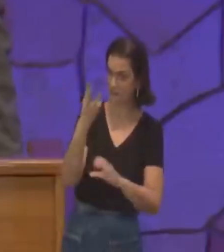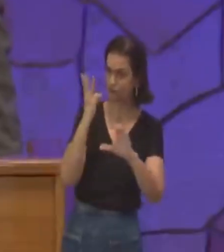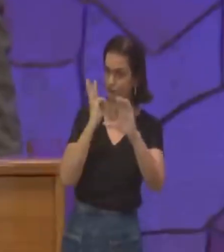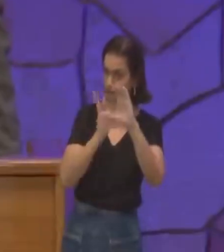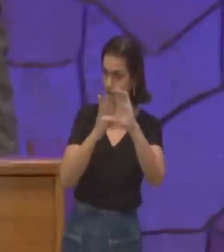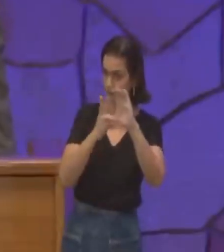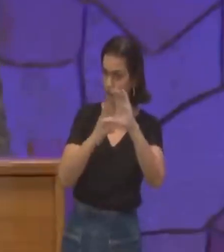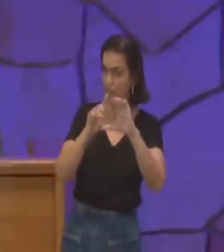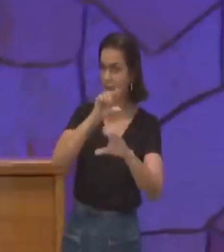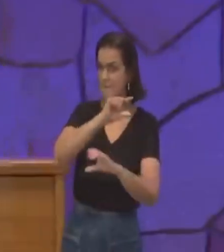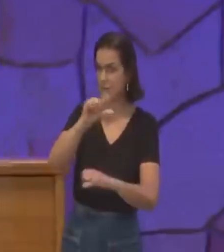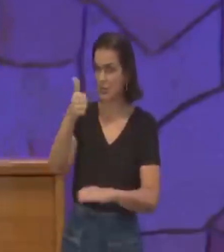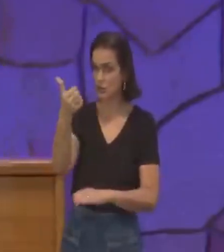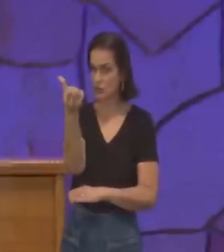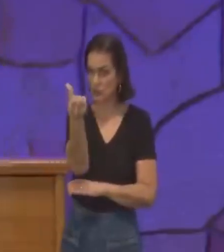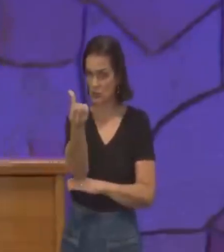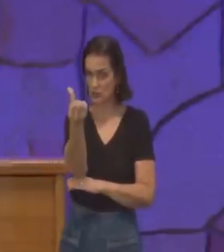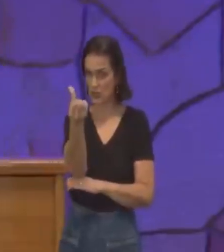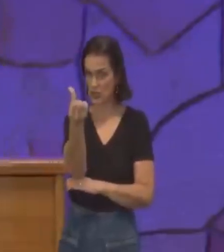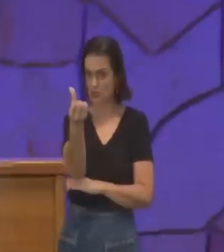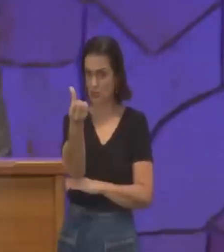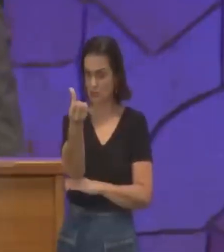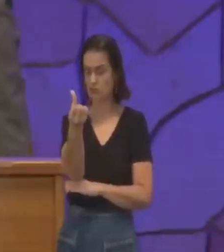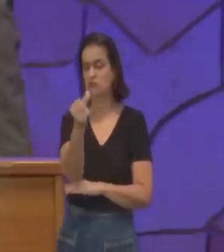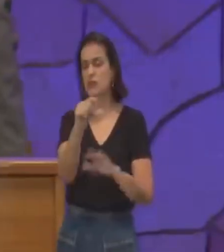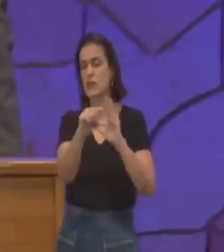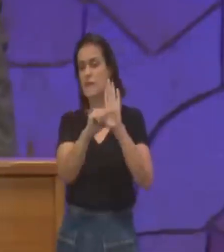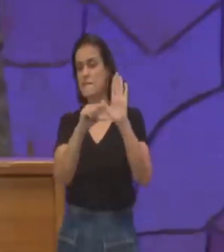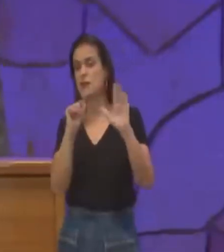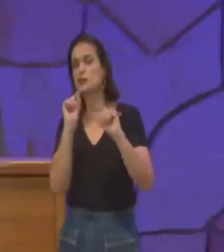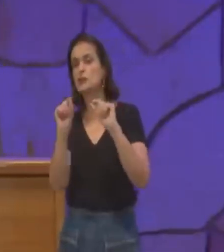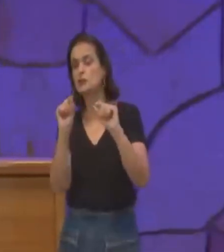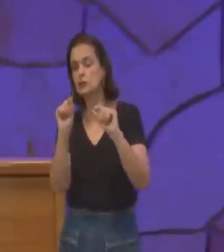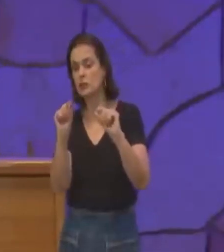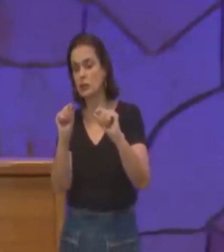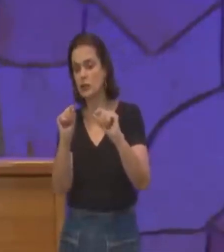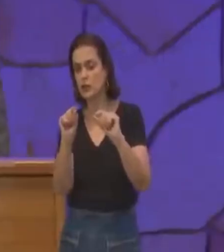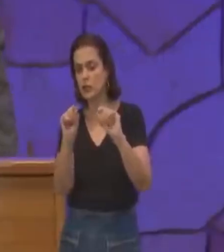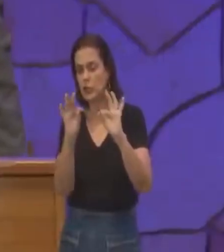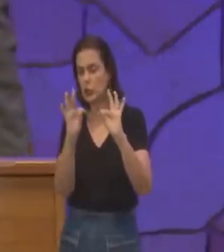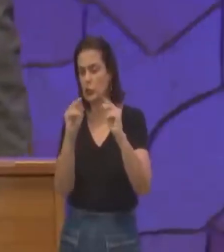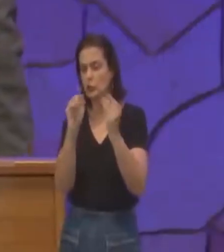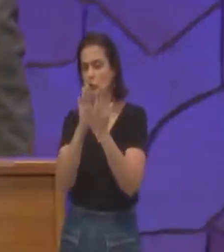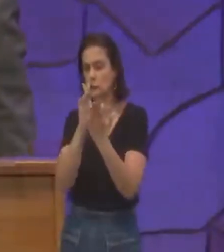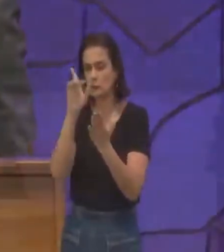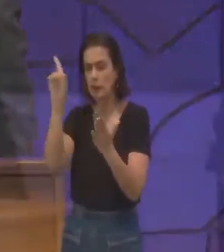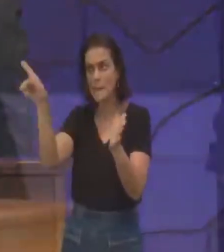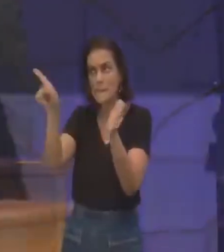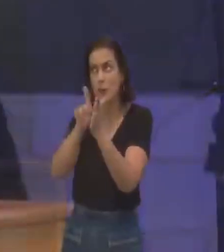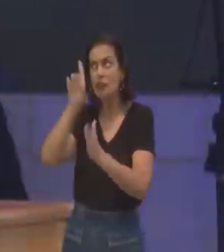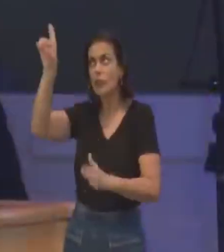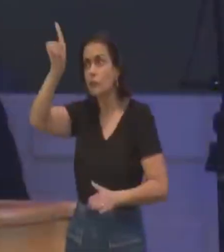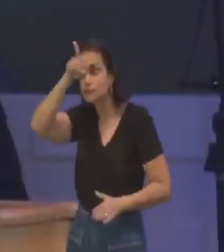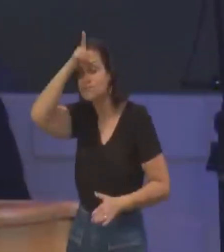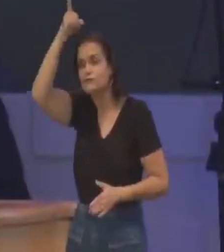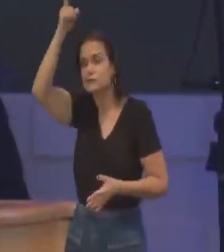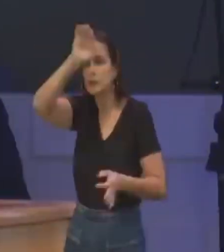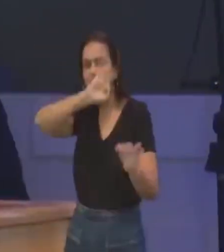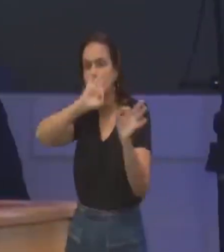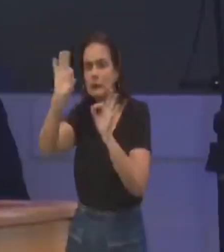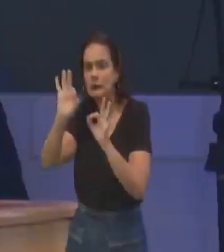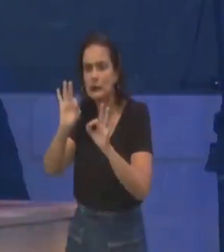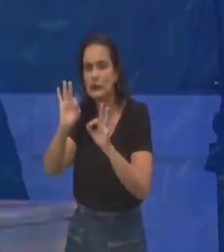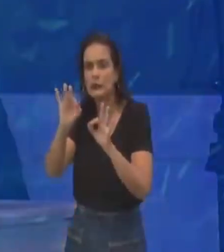número 16, nós encontramos este verso: toda a Escritura é inspirada por Deus e útil para o